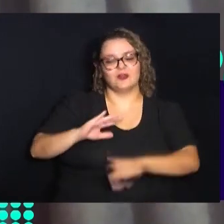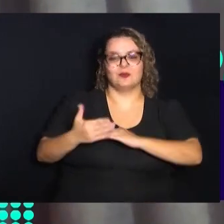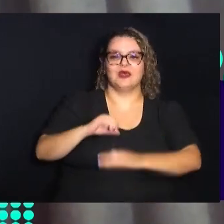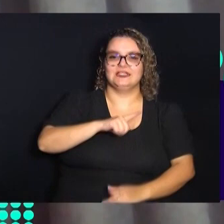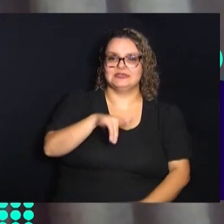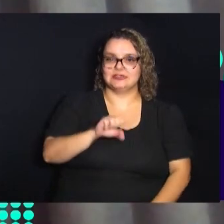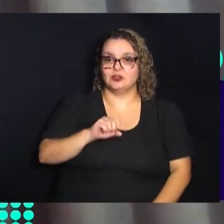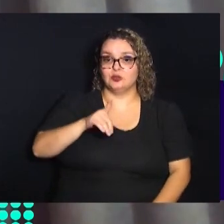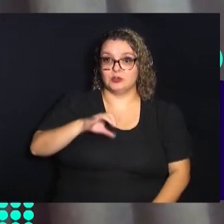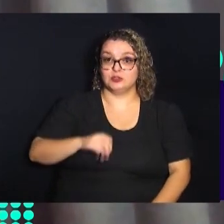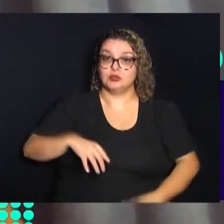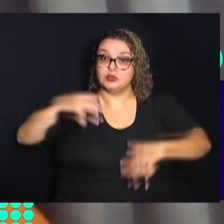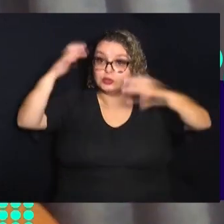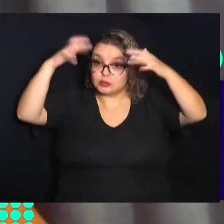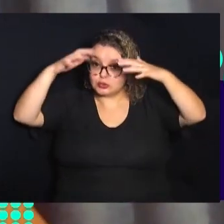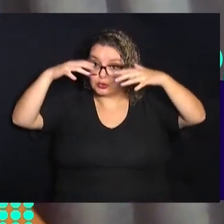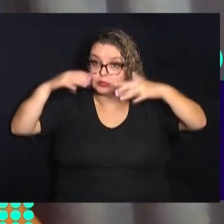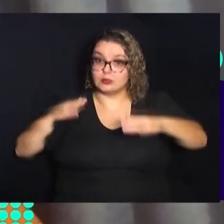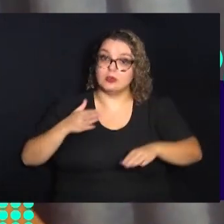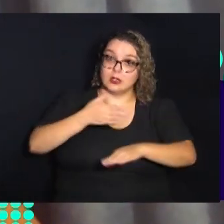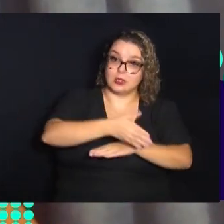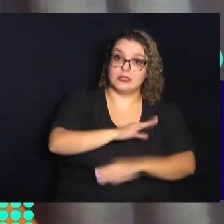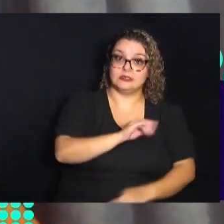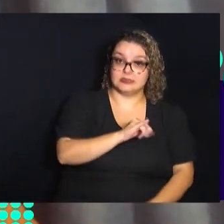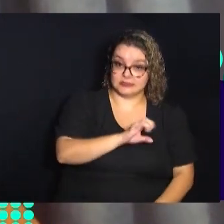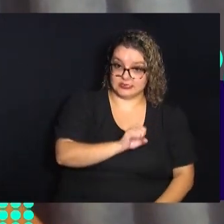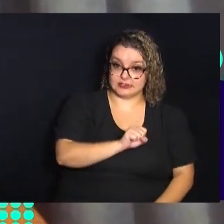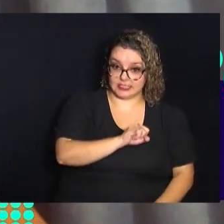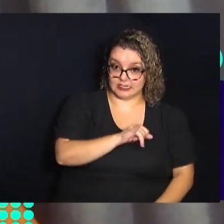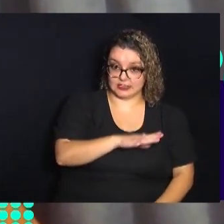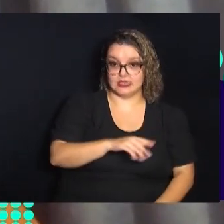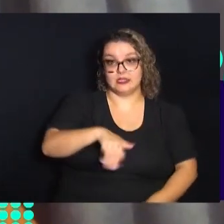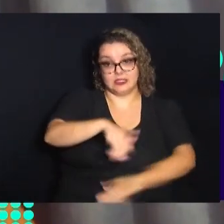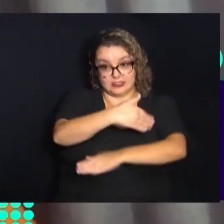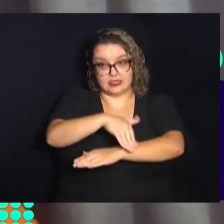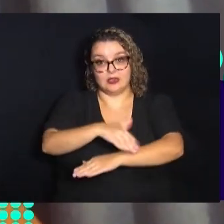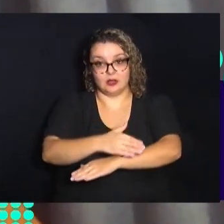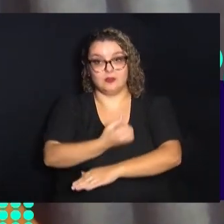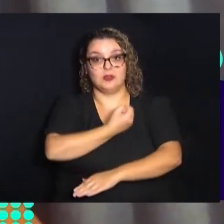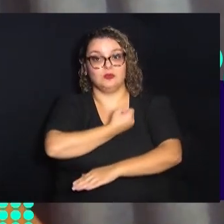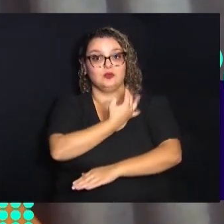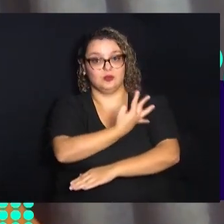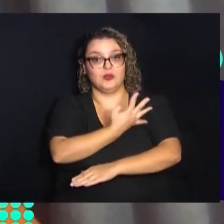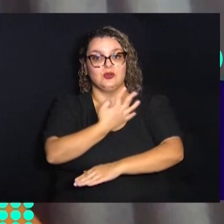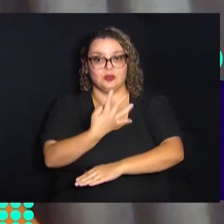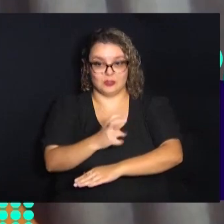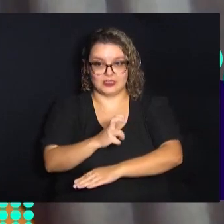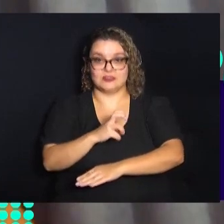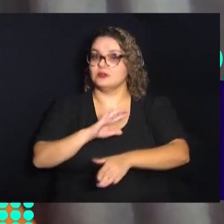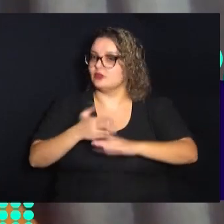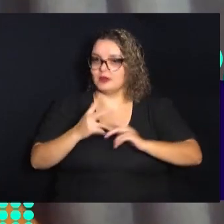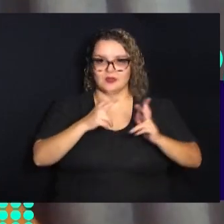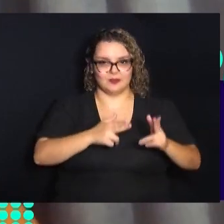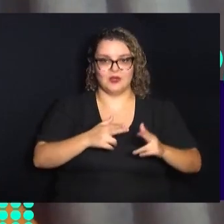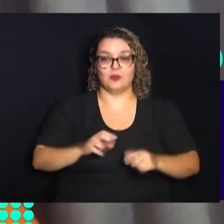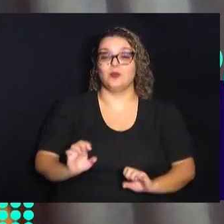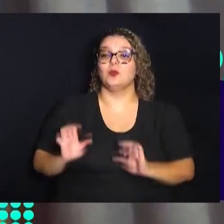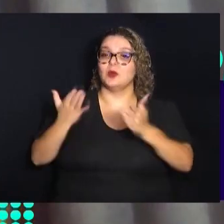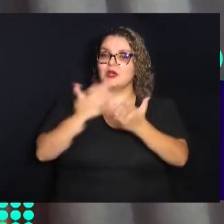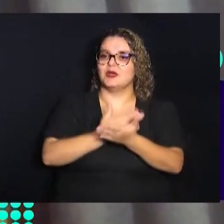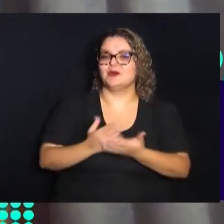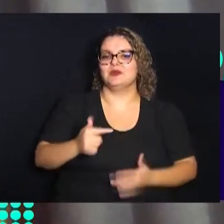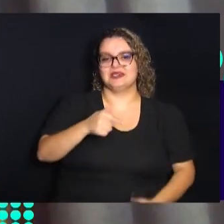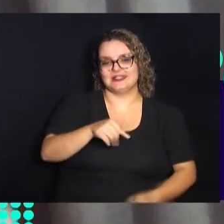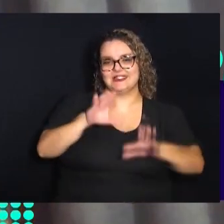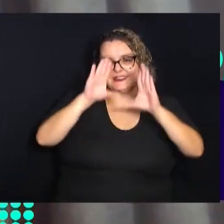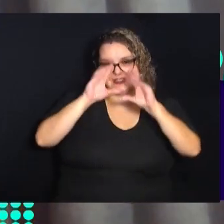São Domingos. Em caso de chuva, iremos para Sei Pastor Billy Graham, que fica na rua Juvenal de Oliveira, número 45, no mesmo bairro. O